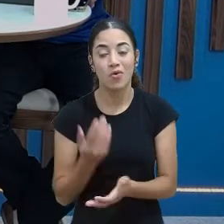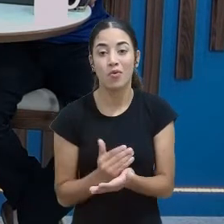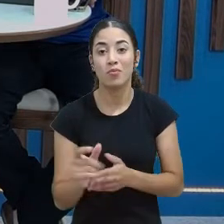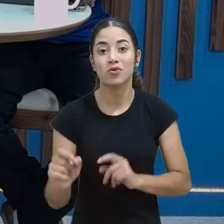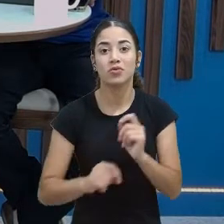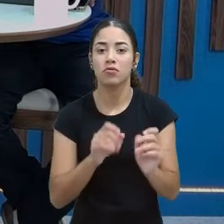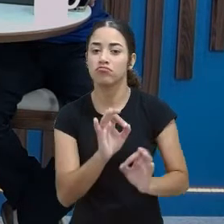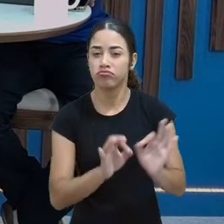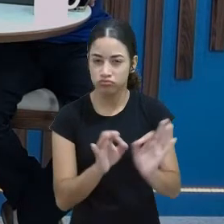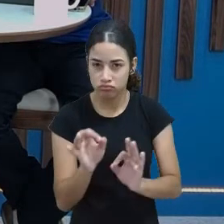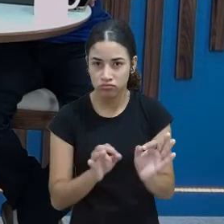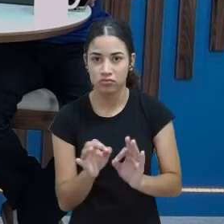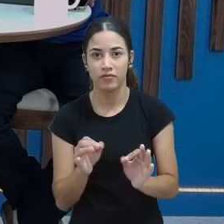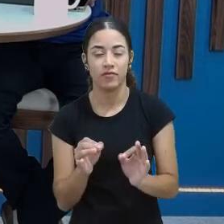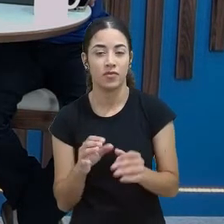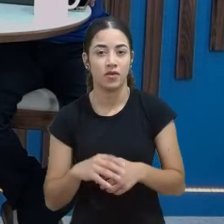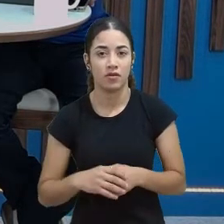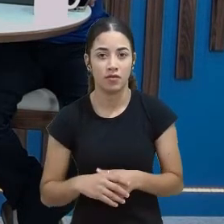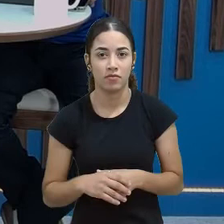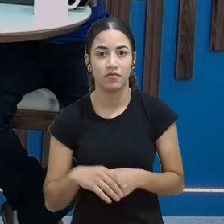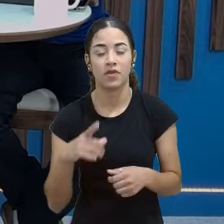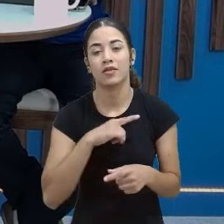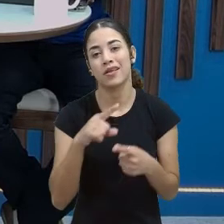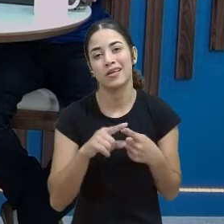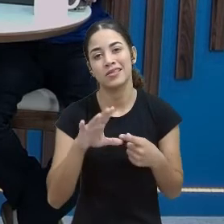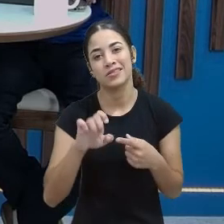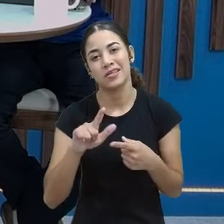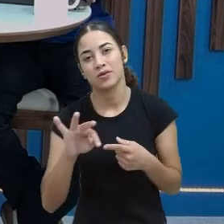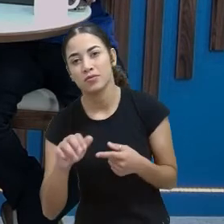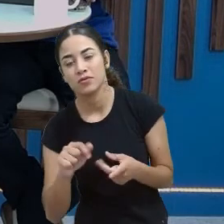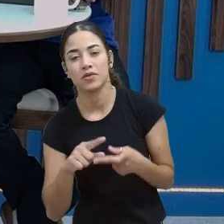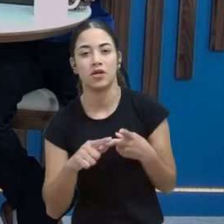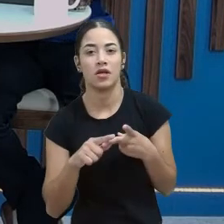feitorias, Celta, Ilha da Madeira, né?